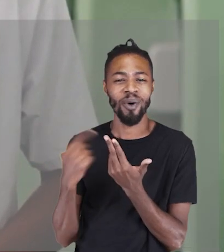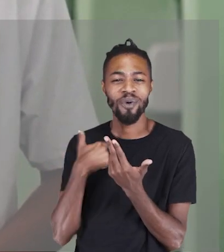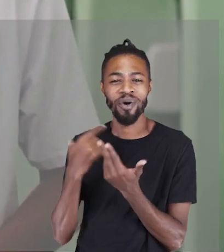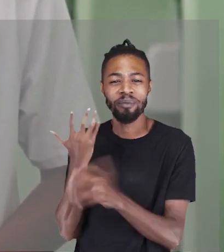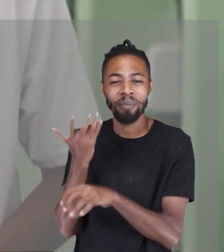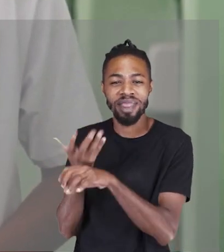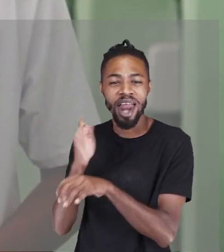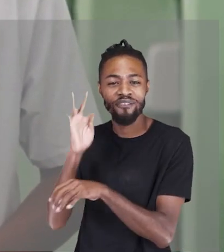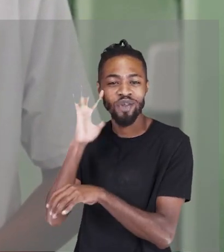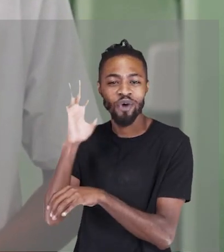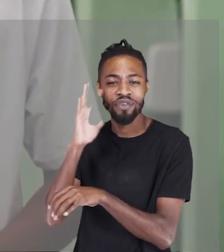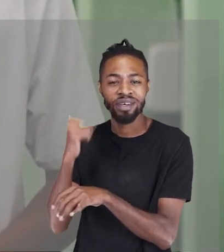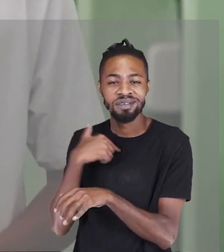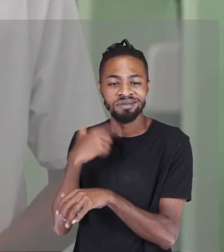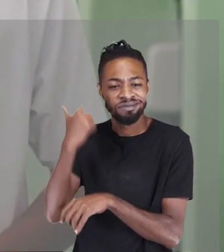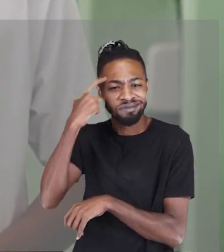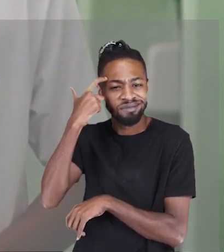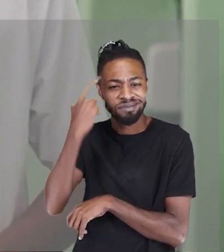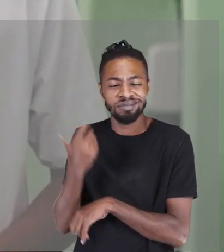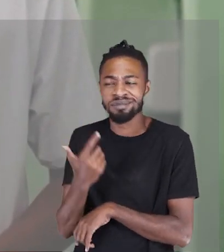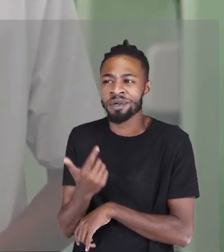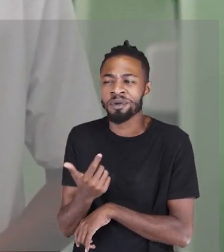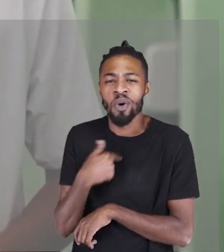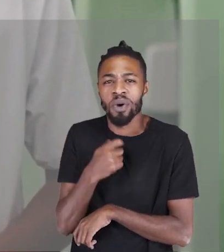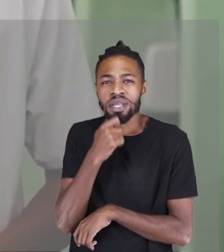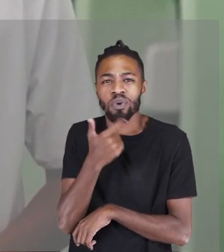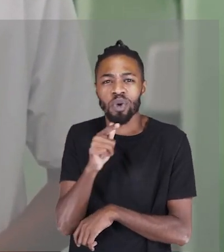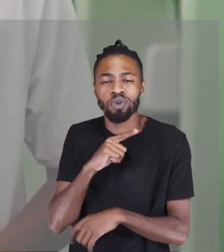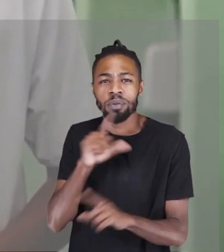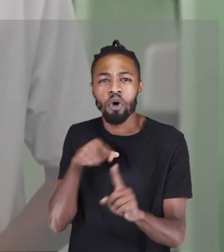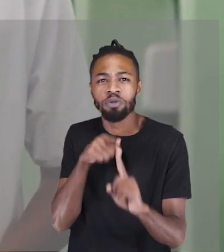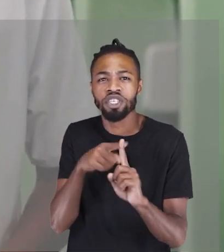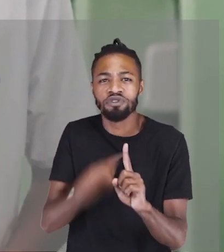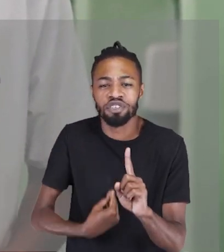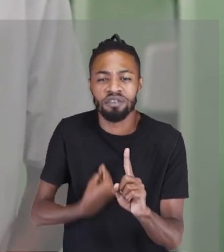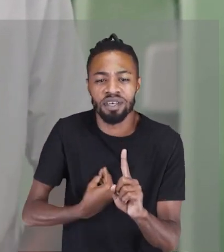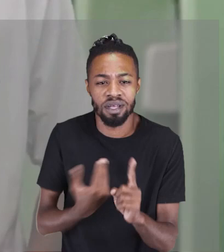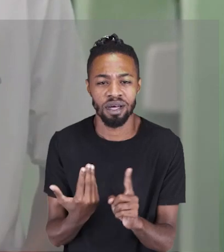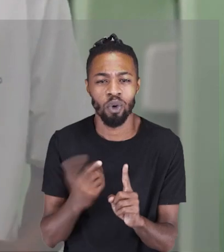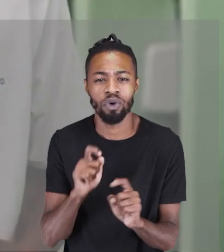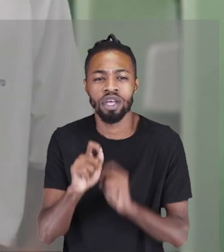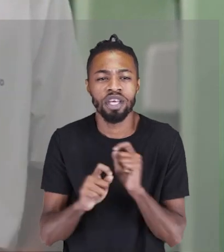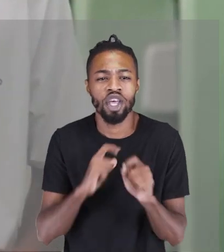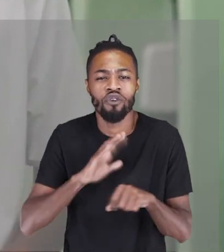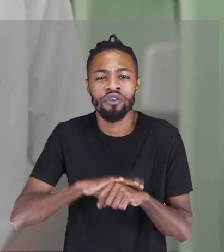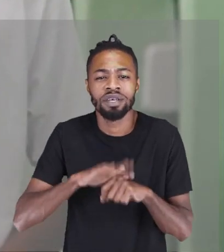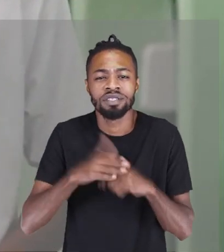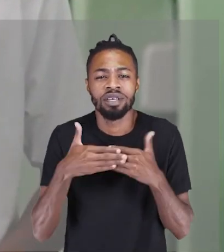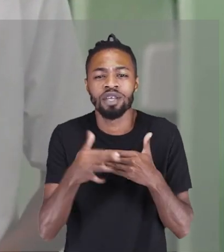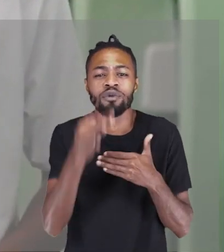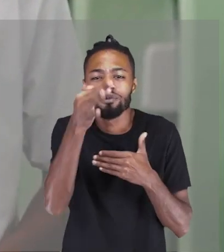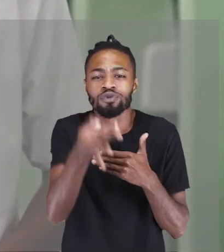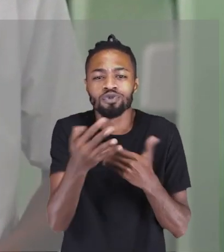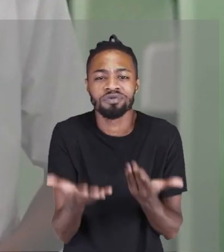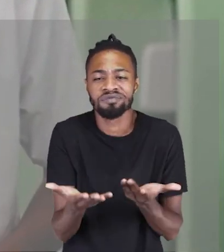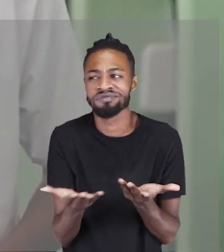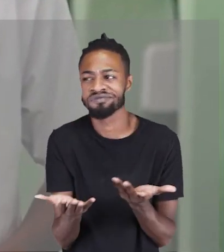entendeu? Eu ainda não tô achando o meu sentido. O que eu posso fazer mais pra frente com